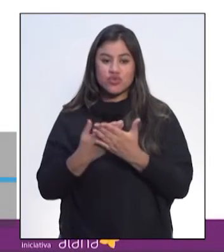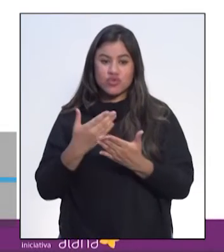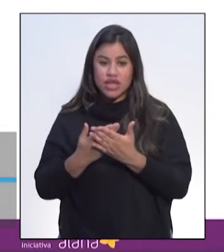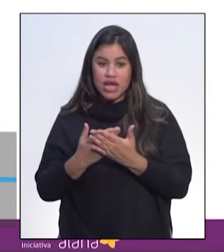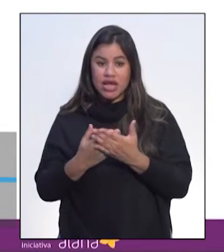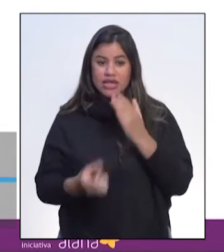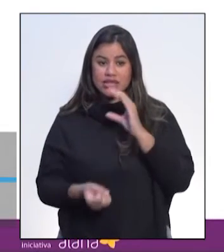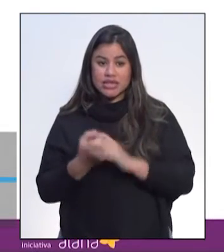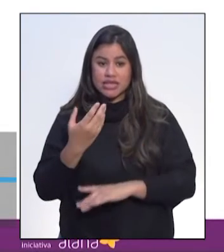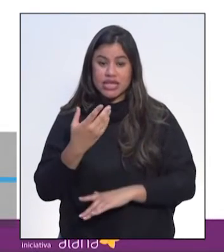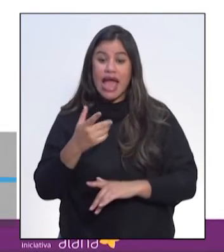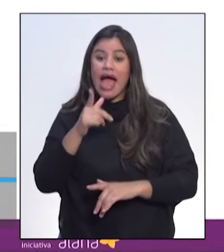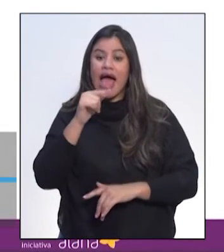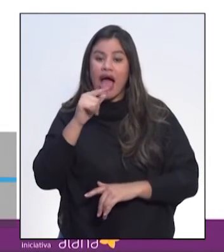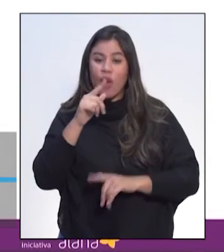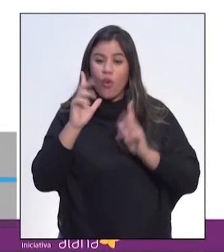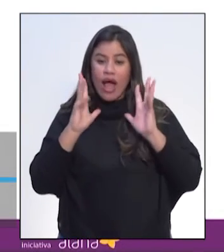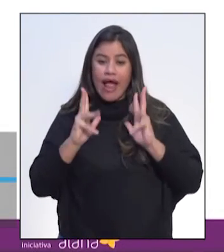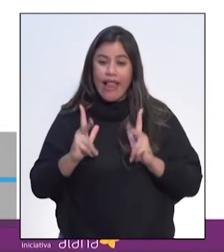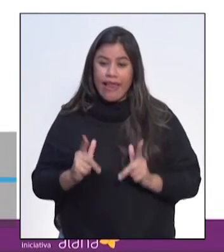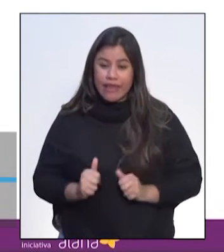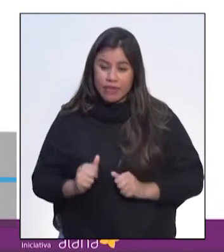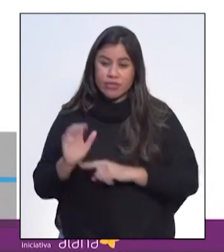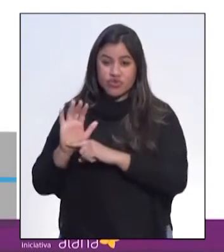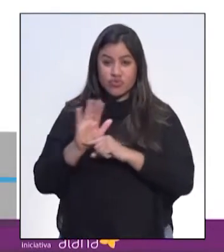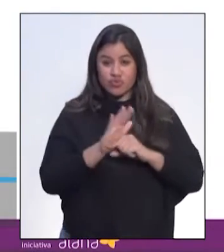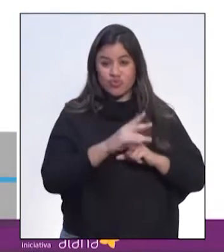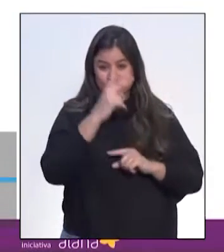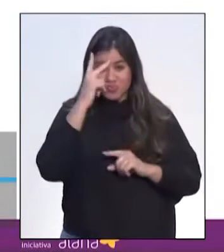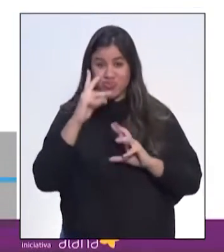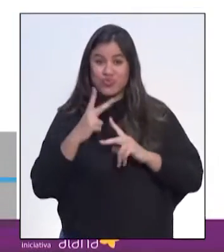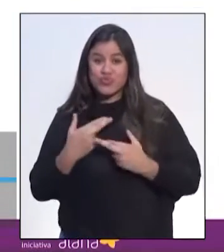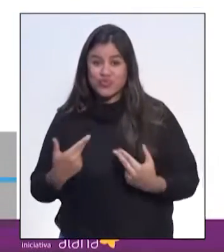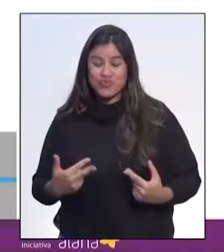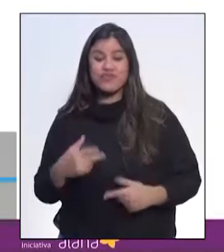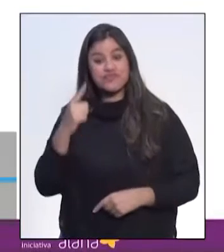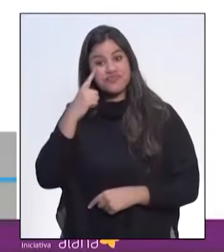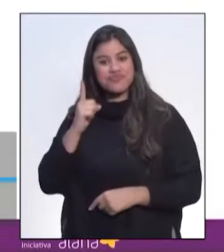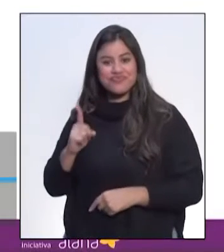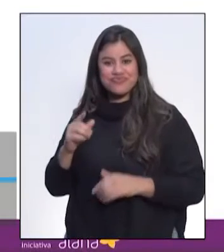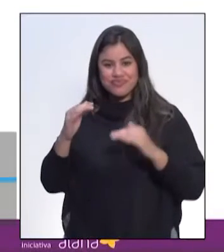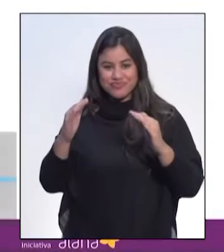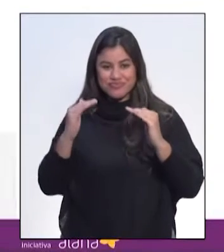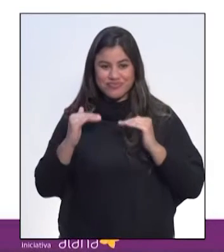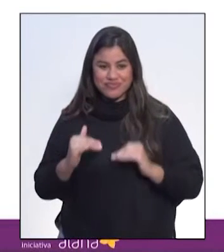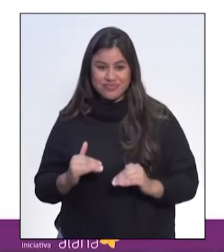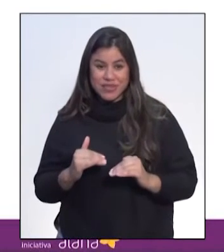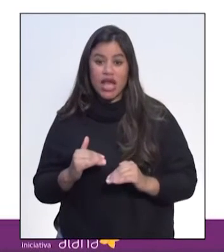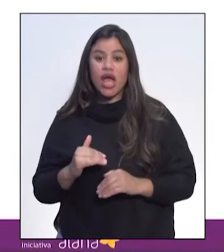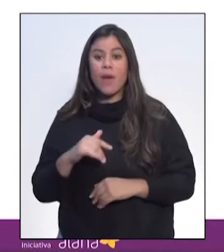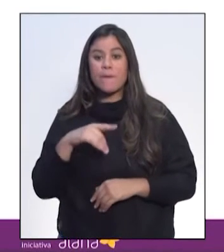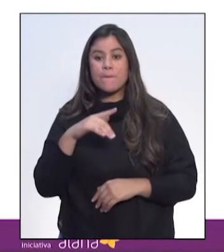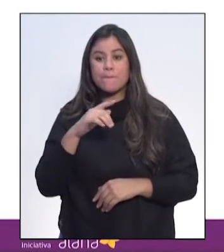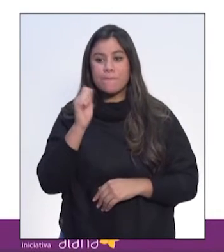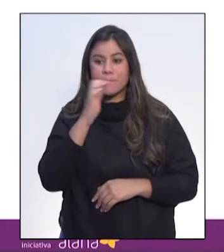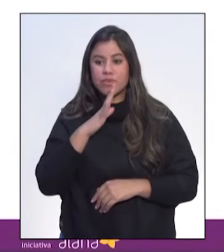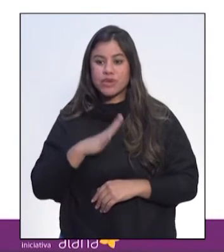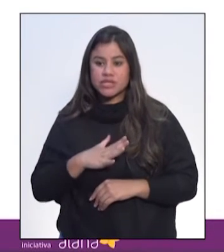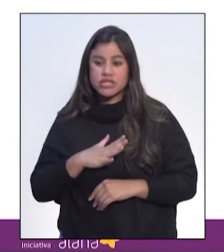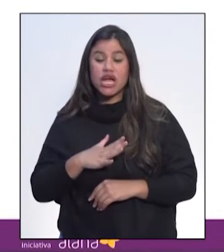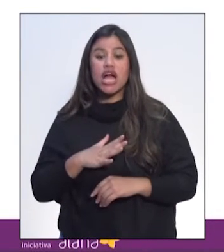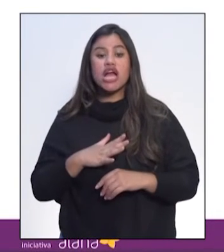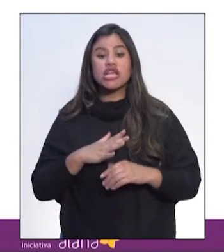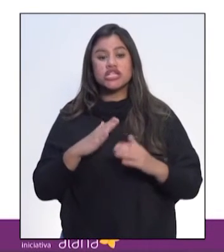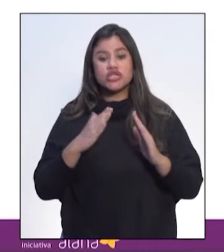uma maneira de levar água potável com baixo custo a quem precisa. E nesse outro, chamado Greenpeace Brasil, os estudantes de